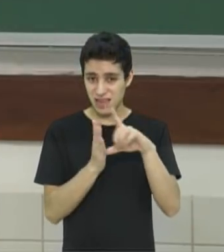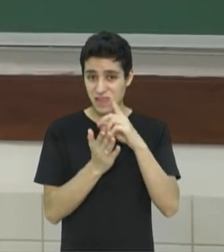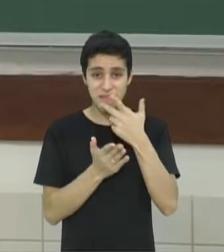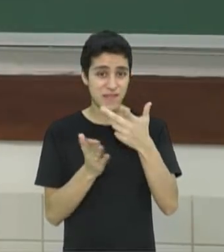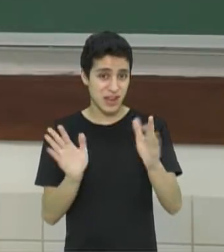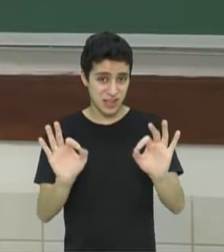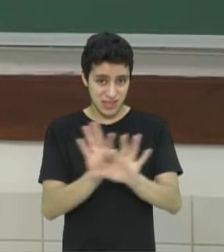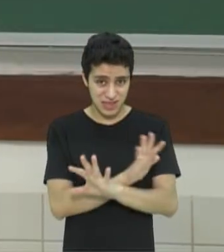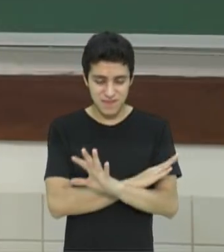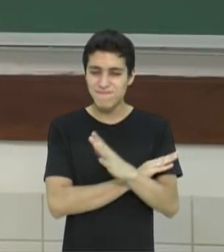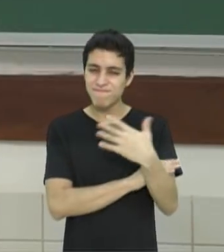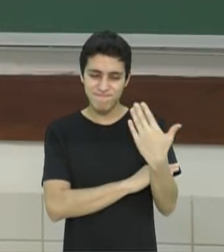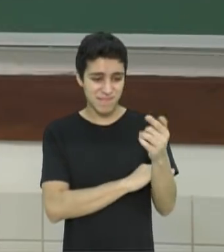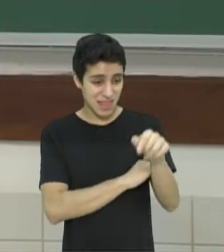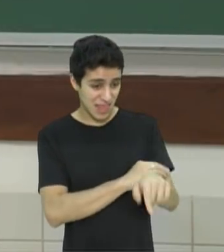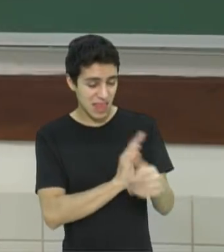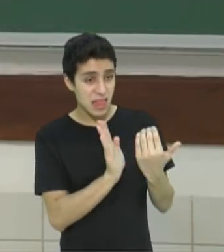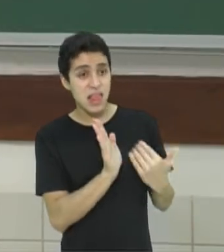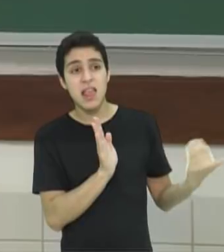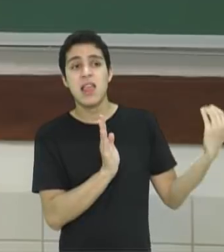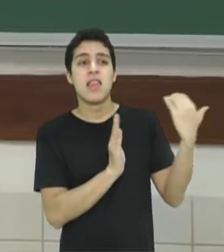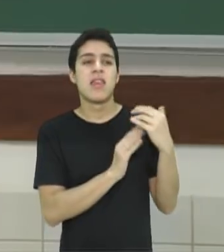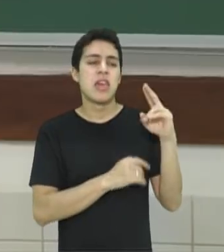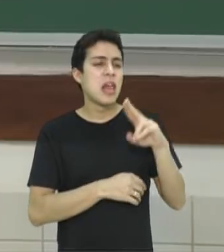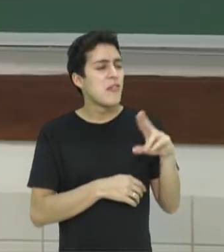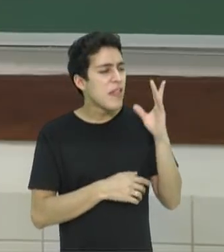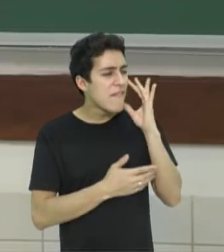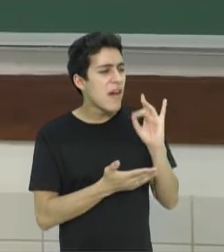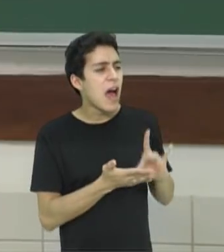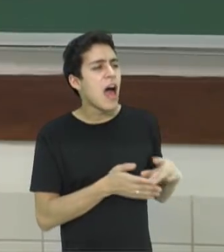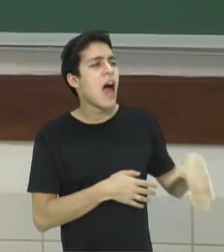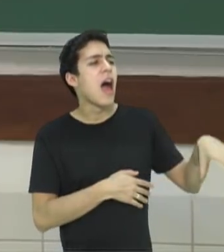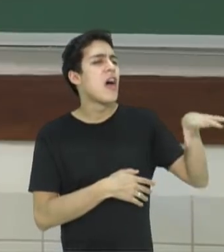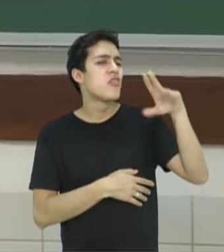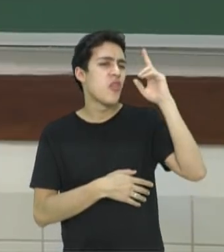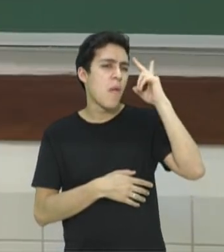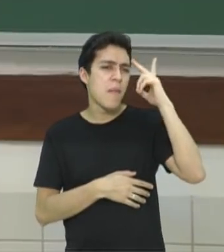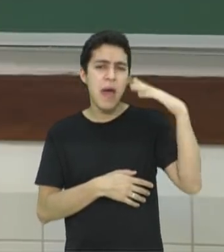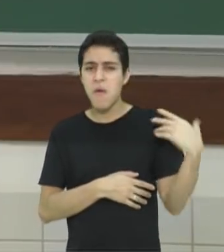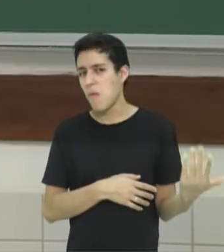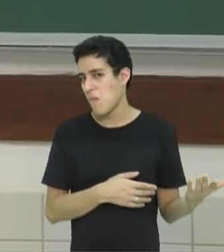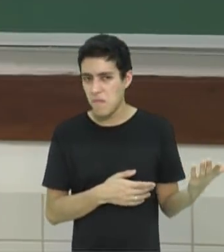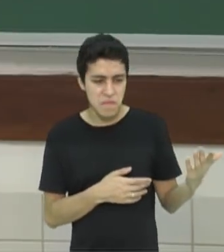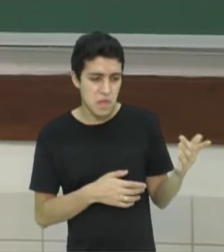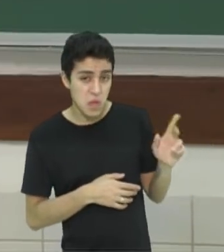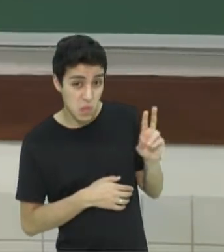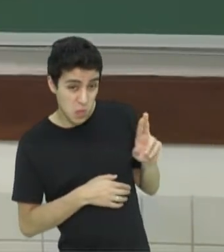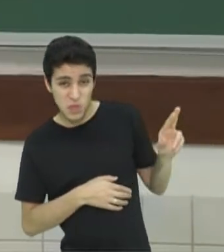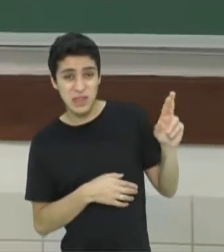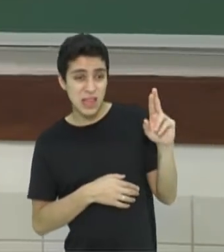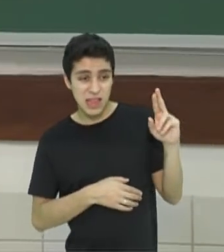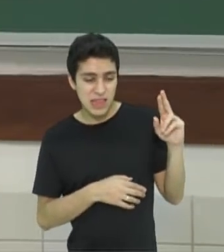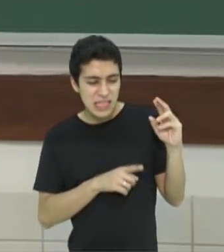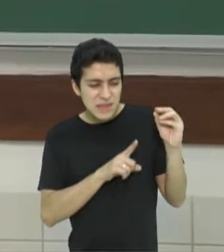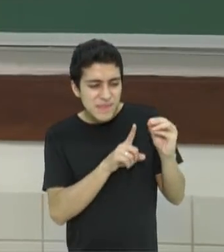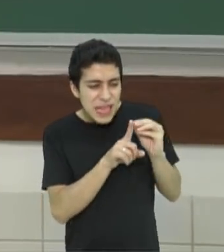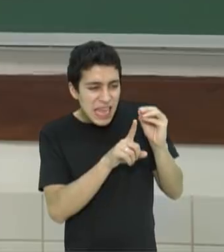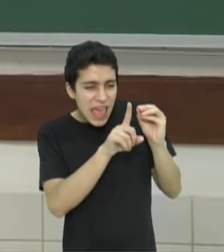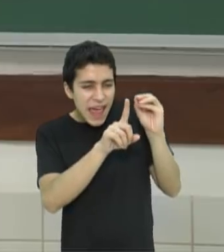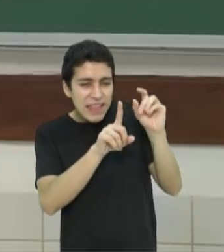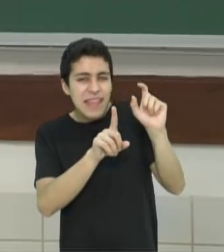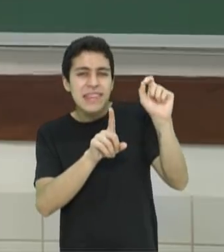né, gente? Então ele exagera, ele usa um fato cotidiano, ele usa do conhecimento de mundo dos